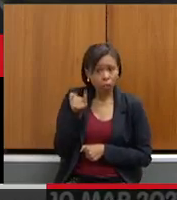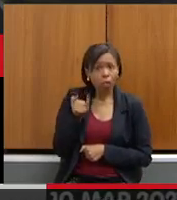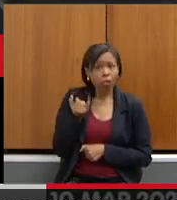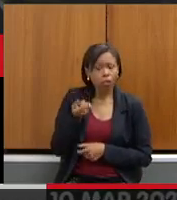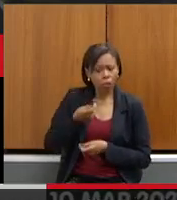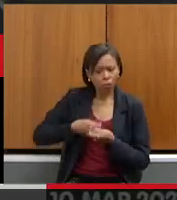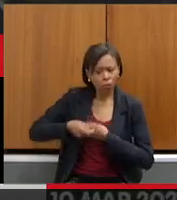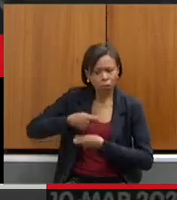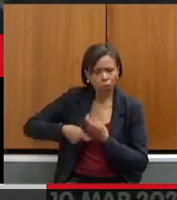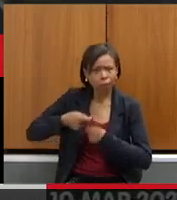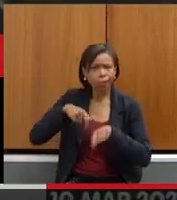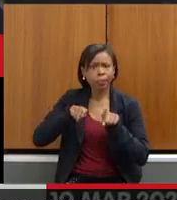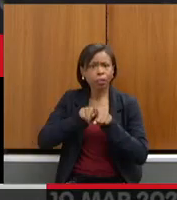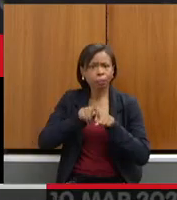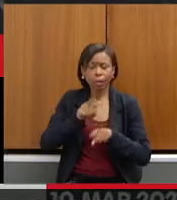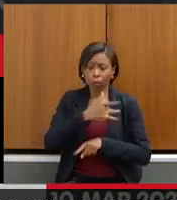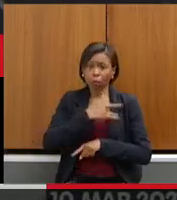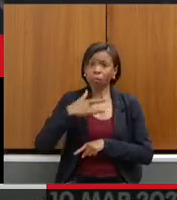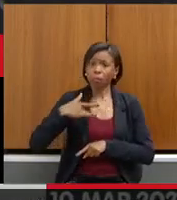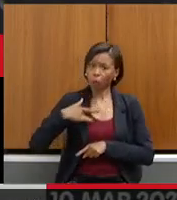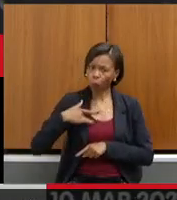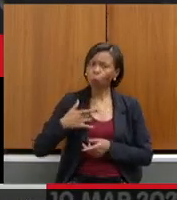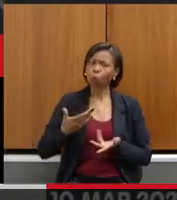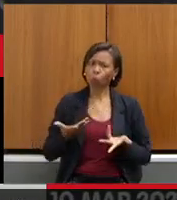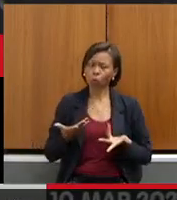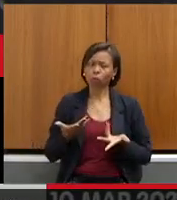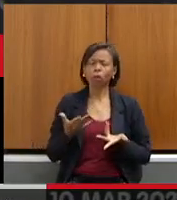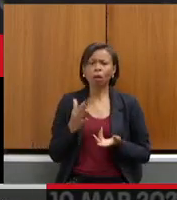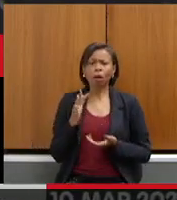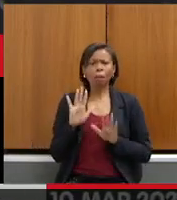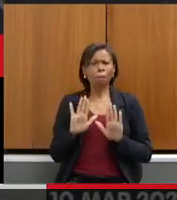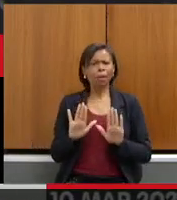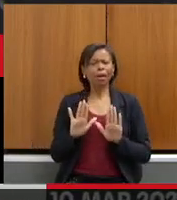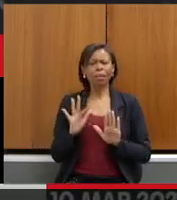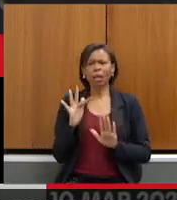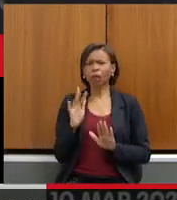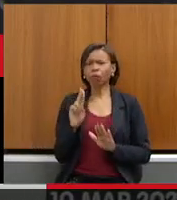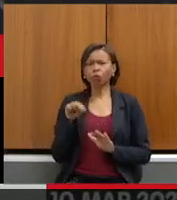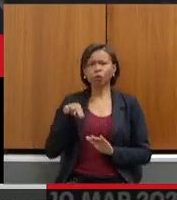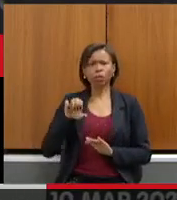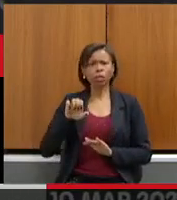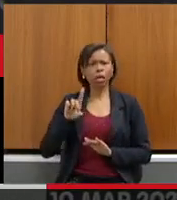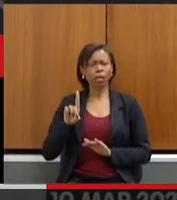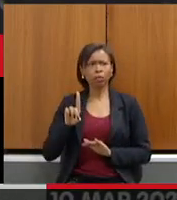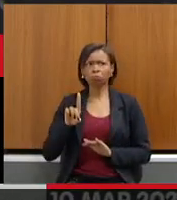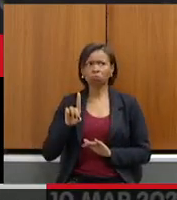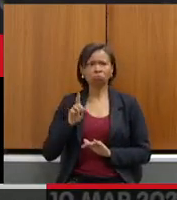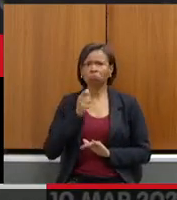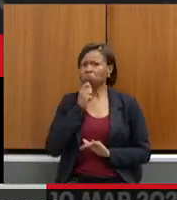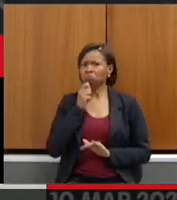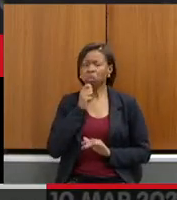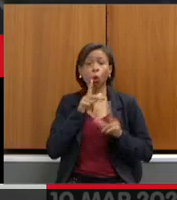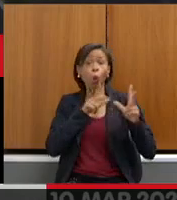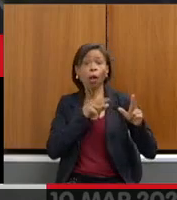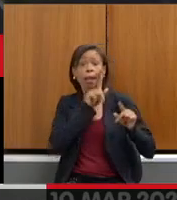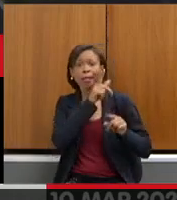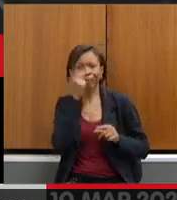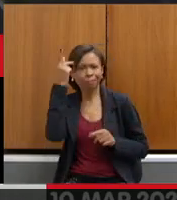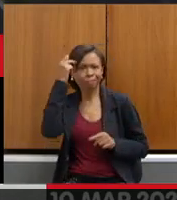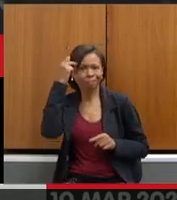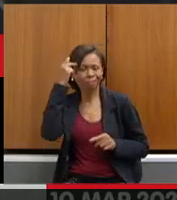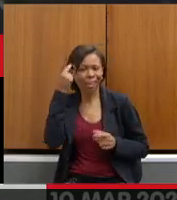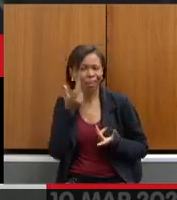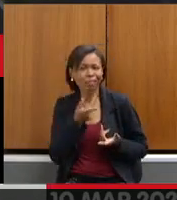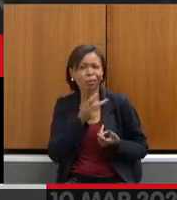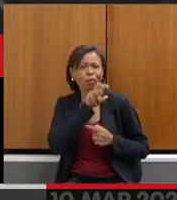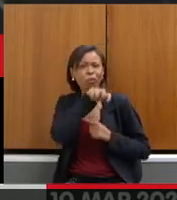um cafunézinho não foi envolvida Desde o Primeiro Momento Como fizeram os governos de São Paulo por exemplo no caso